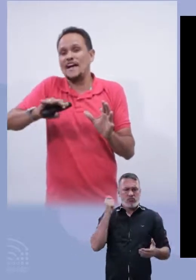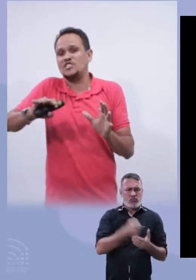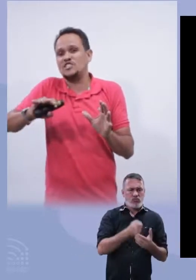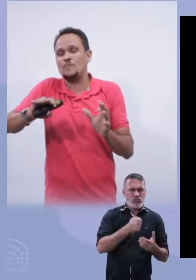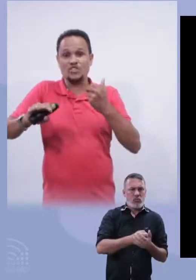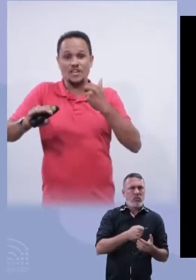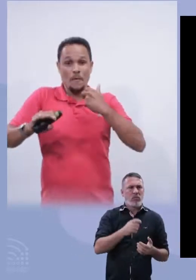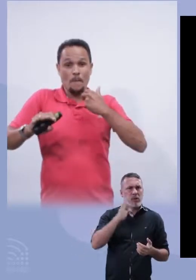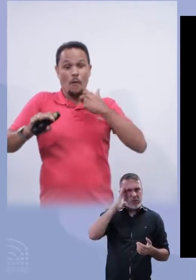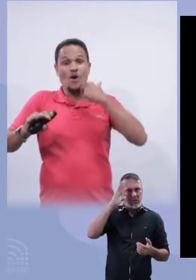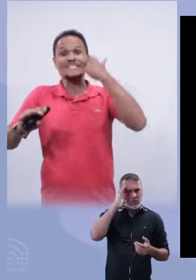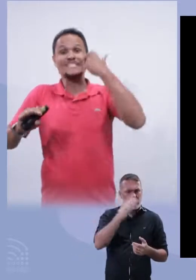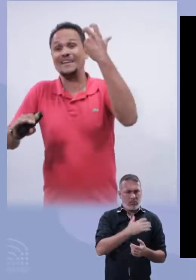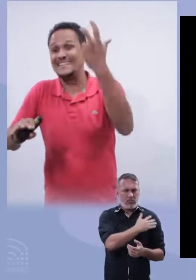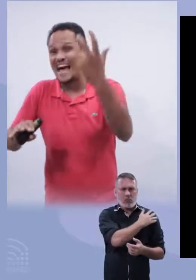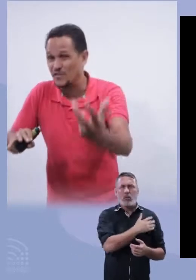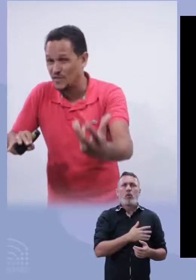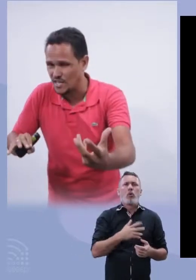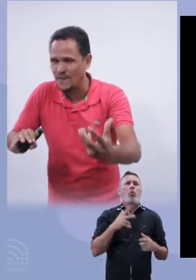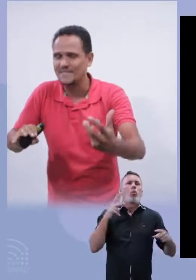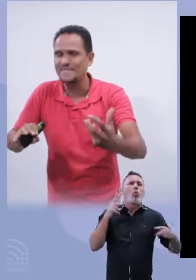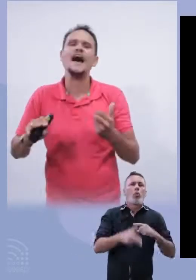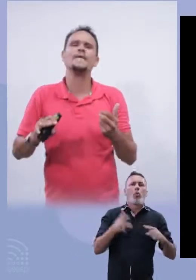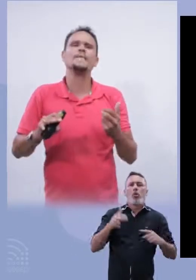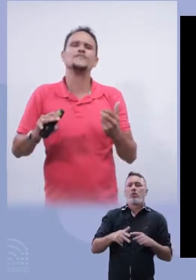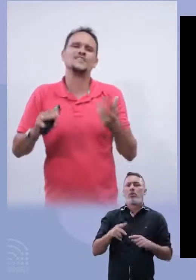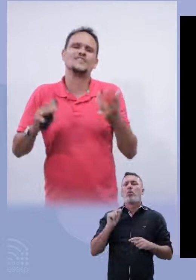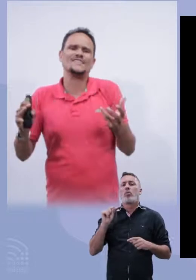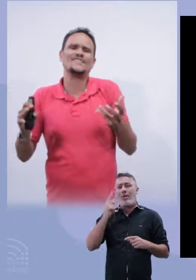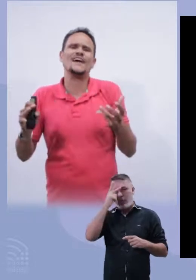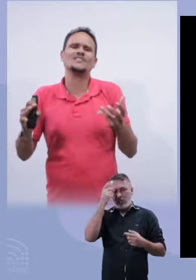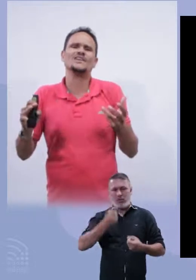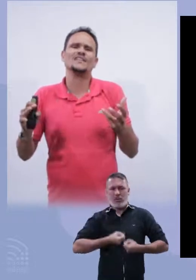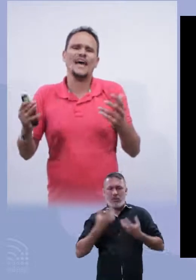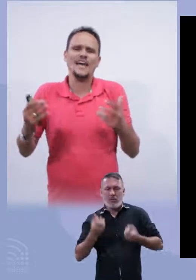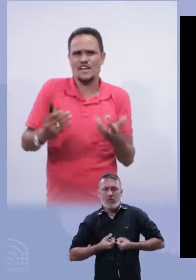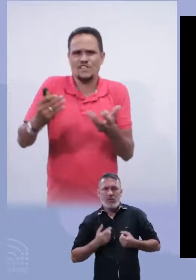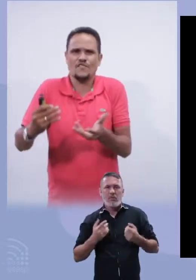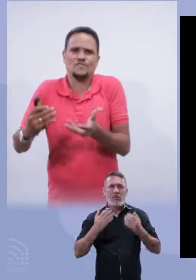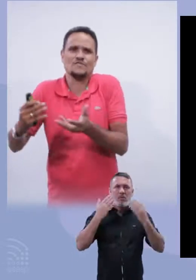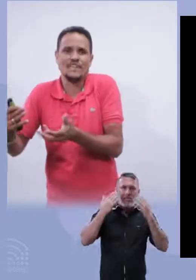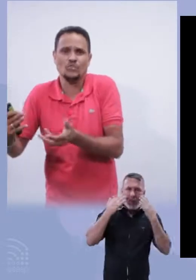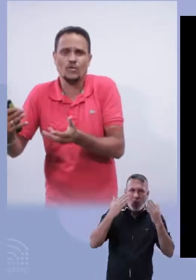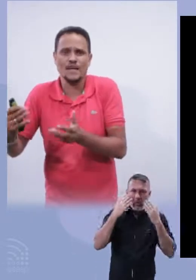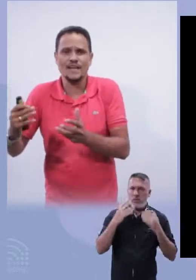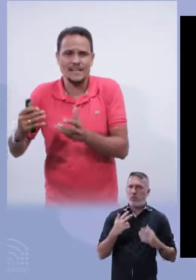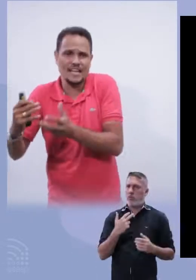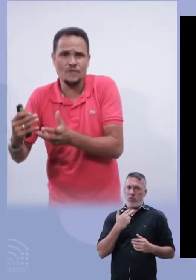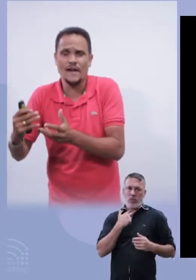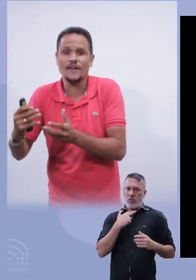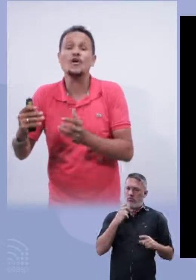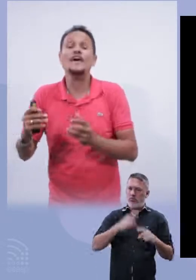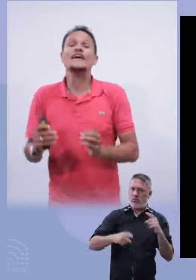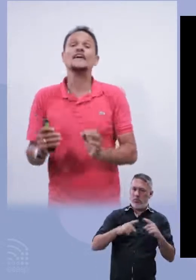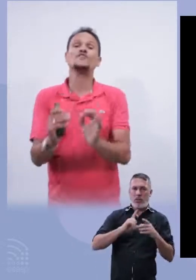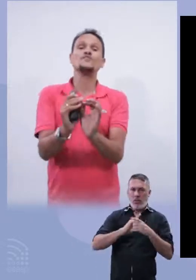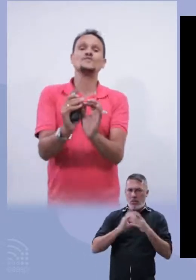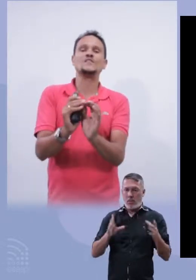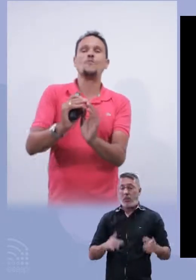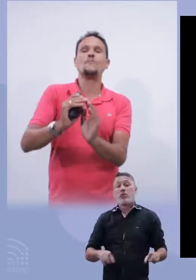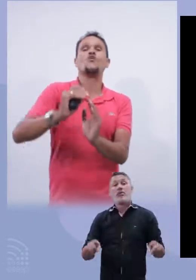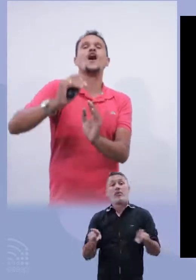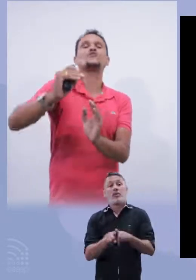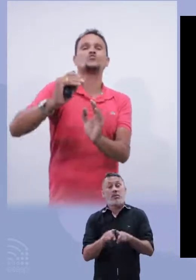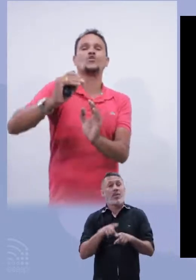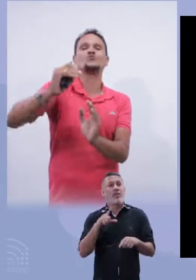abolir qualquer tipo de possibilidade de você expressar, diga-se passagem, né? Já que vivemos uma ditadura naquele momento, e nós